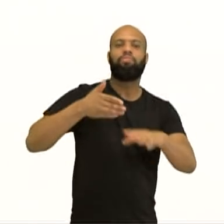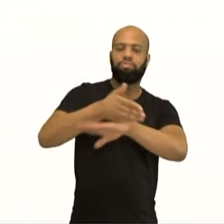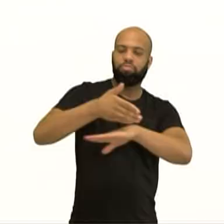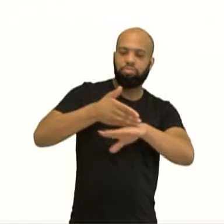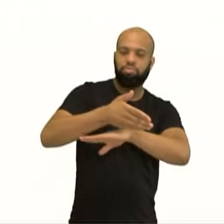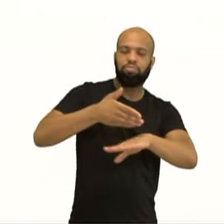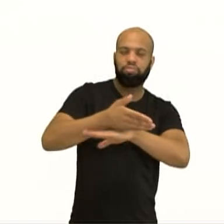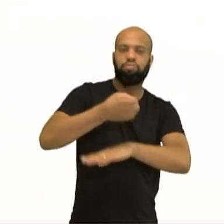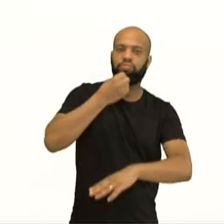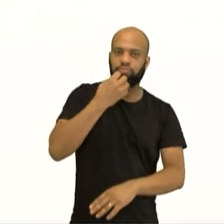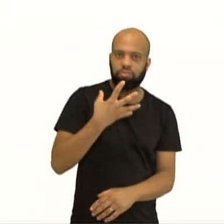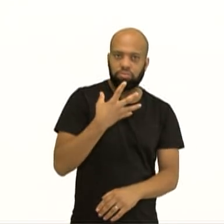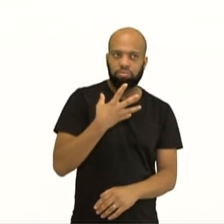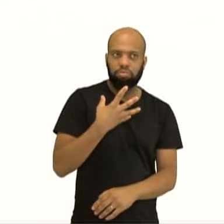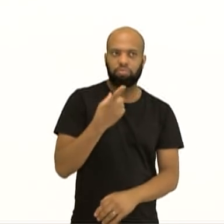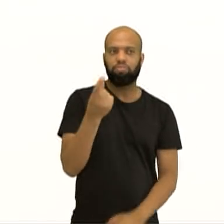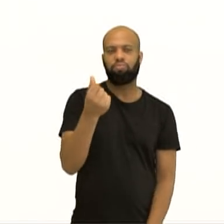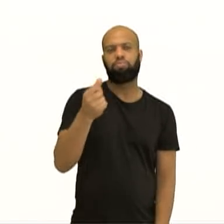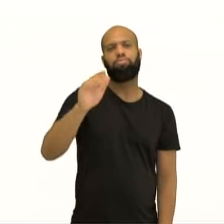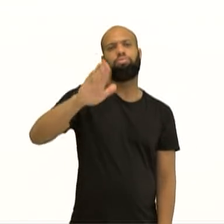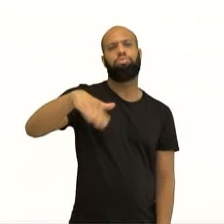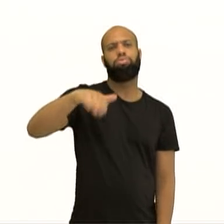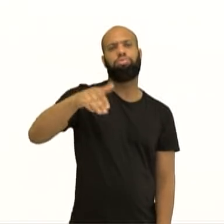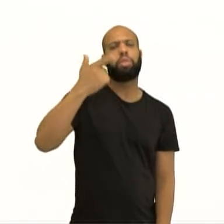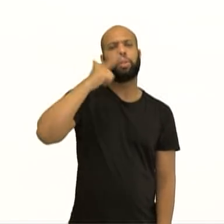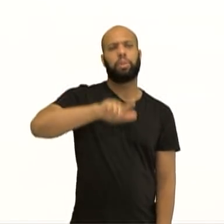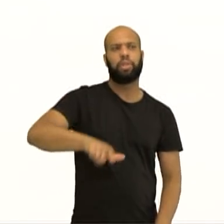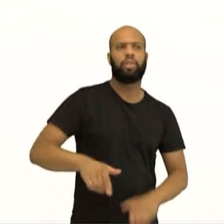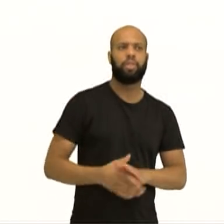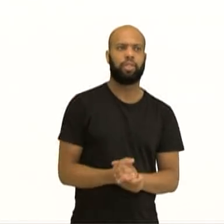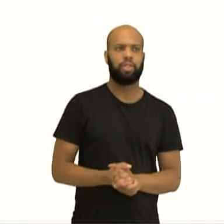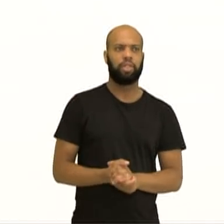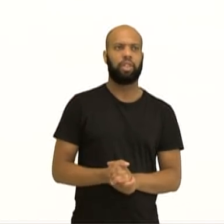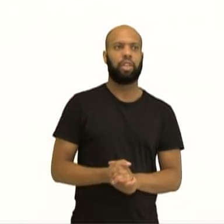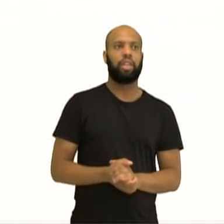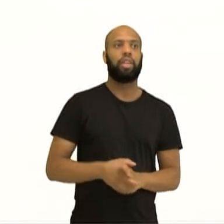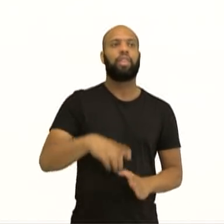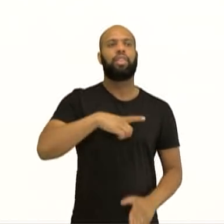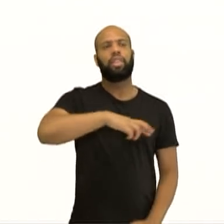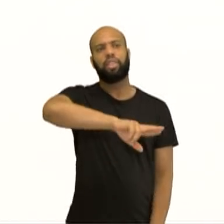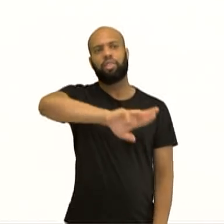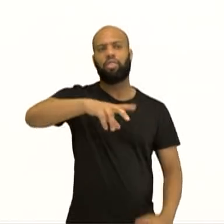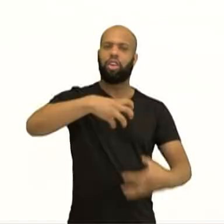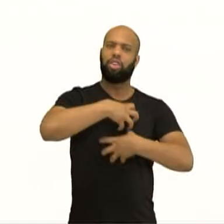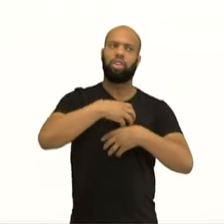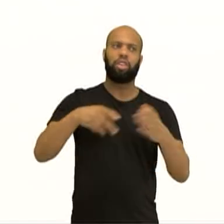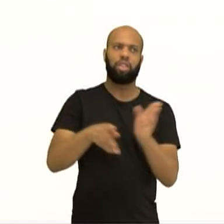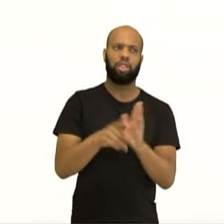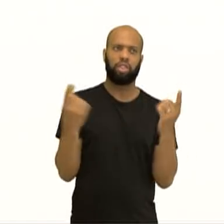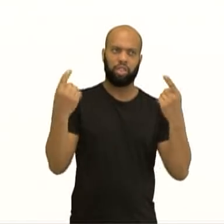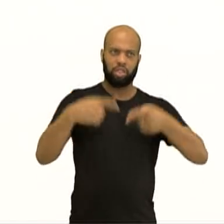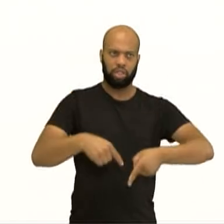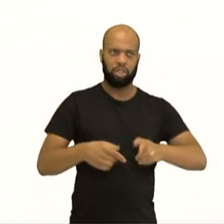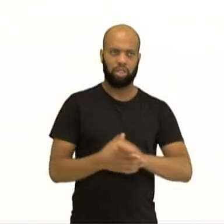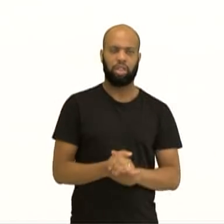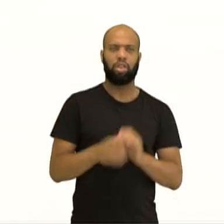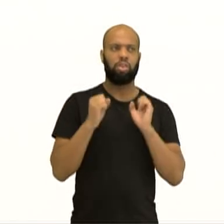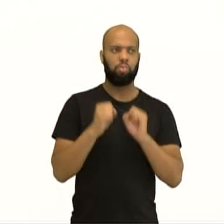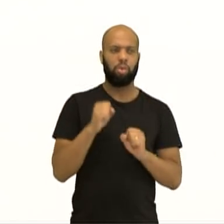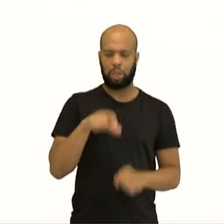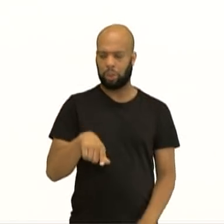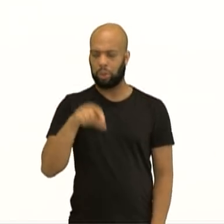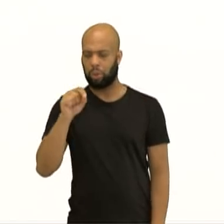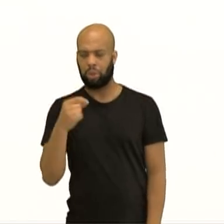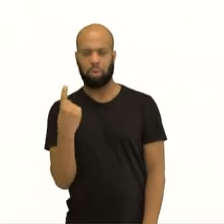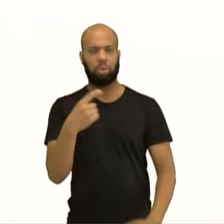participativo. Acessível de baixo custo, né? Tem vários estilos de jogo. Você pode escolher